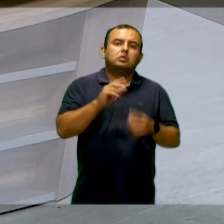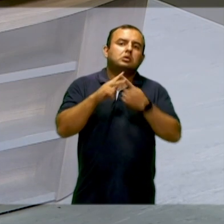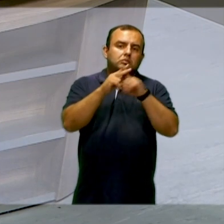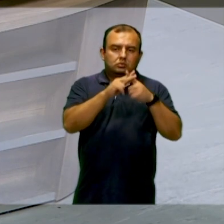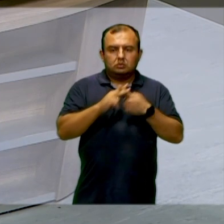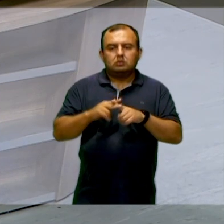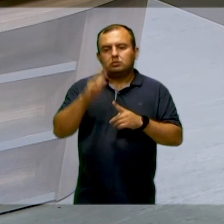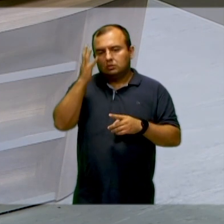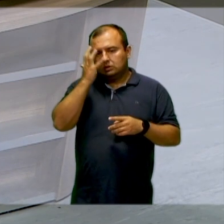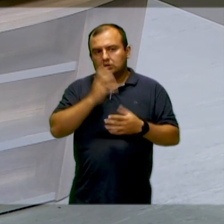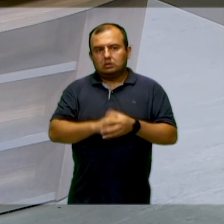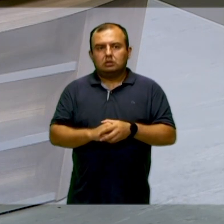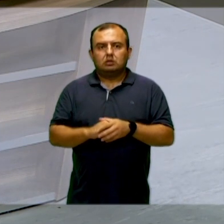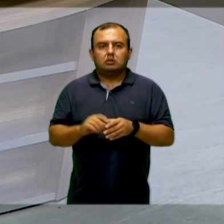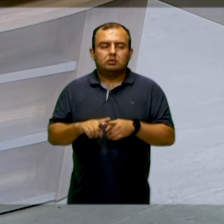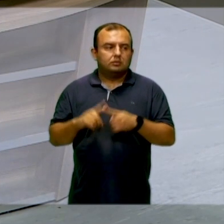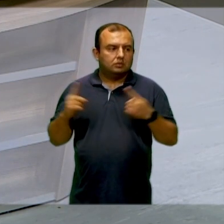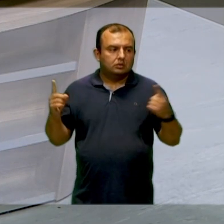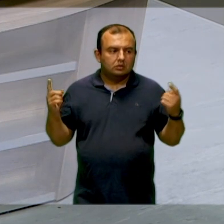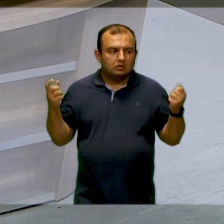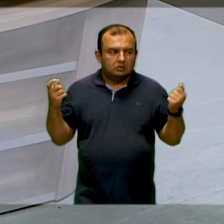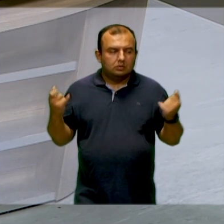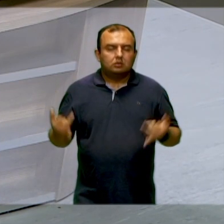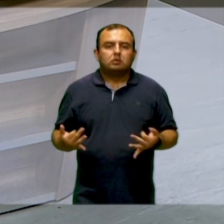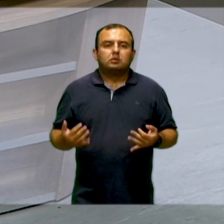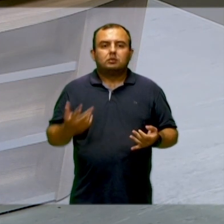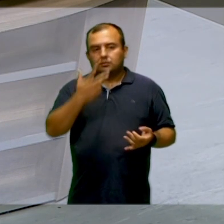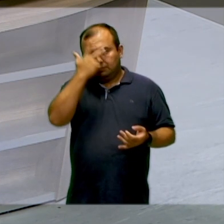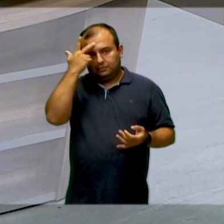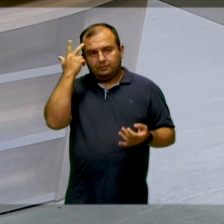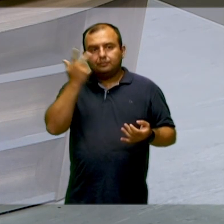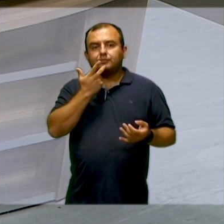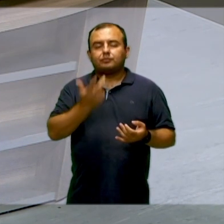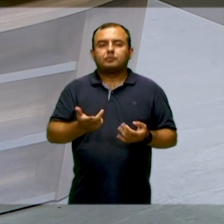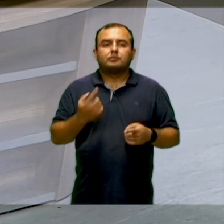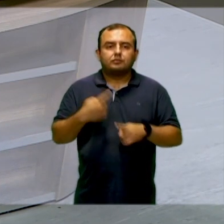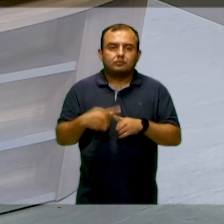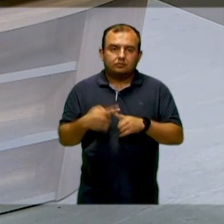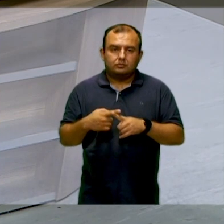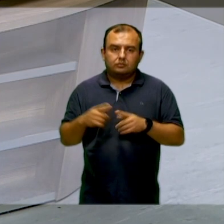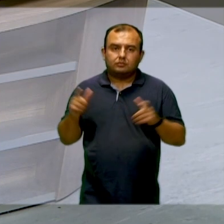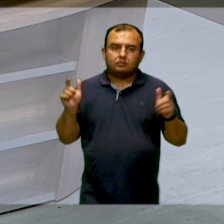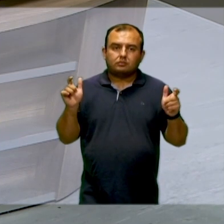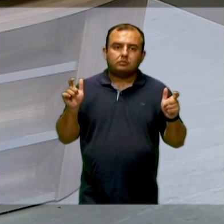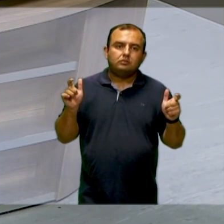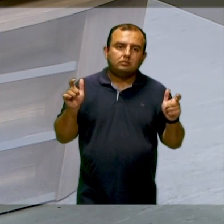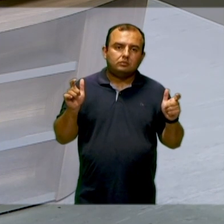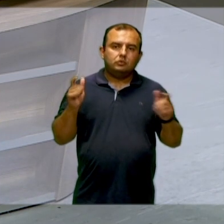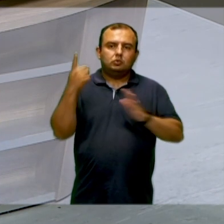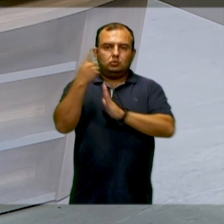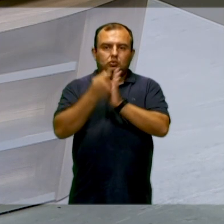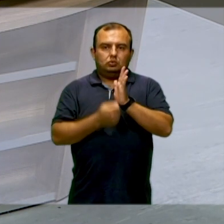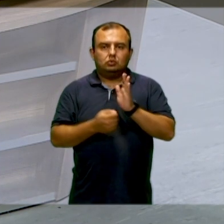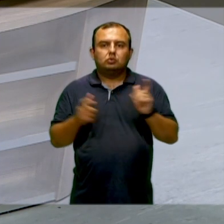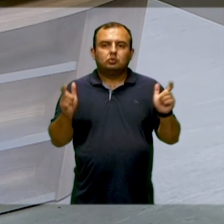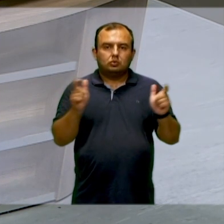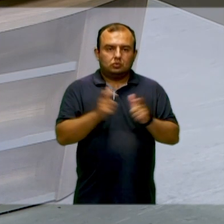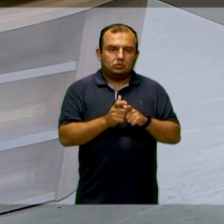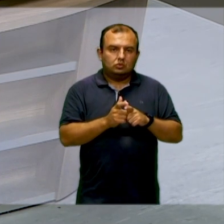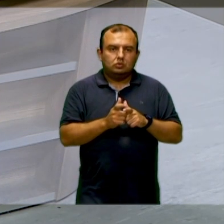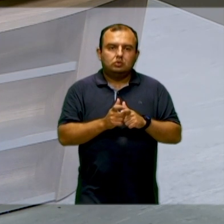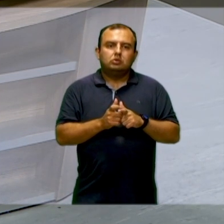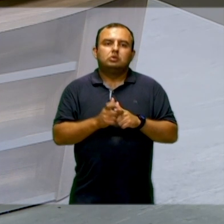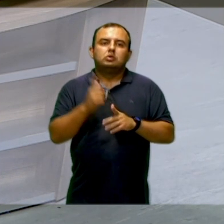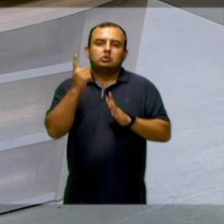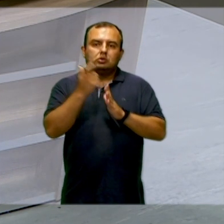manutenção também. Mas aquilo que eu falei, a pessoa me falou que era patinho feio porque é o que tem o menor orçamento, né? É o orçamento